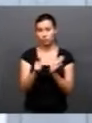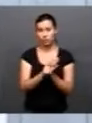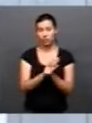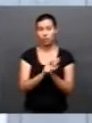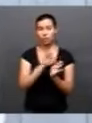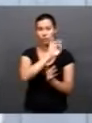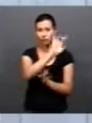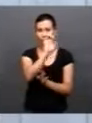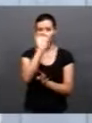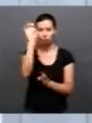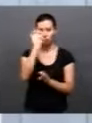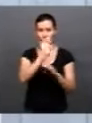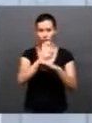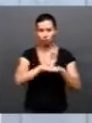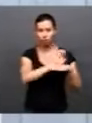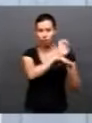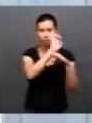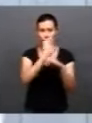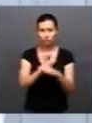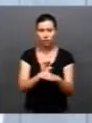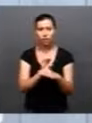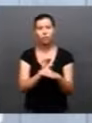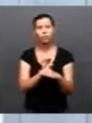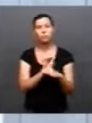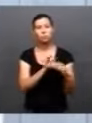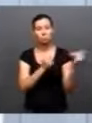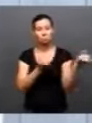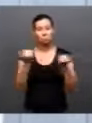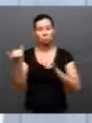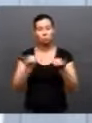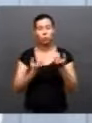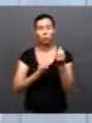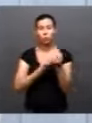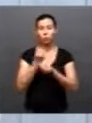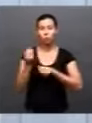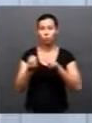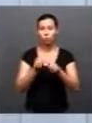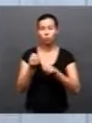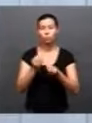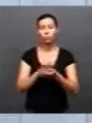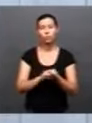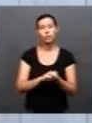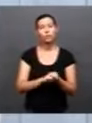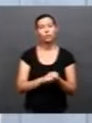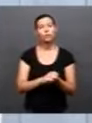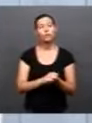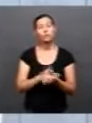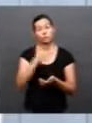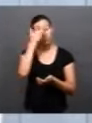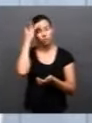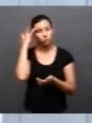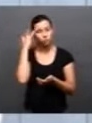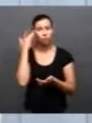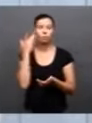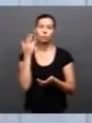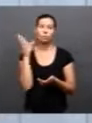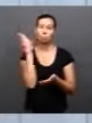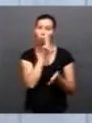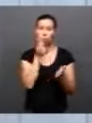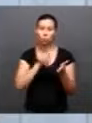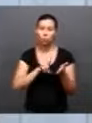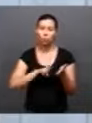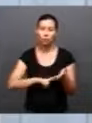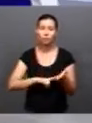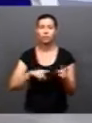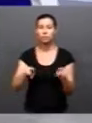do impacto que essa reportagem teve, medindo pelos comentários que eles receberam, pelas pessoas que